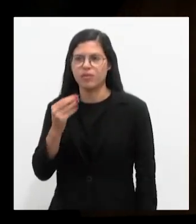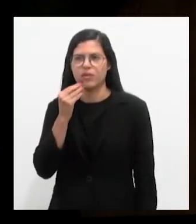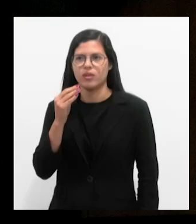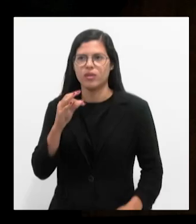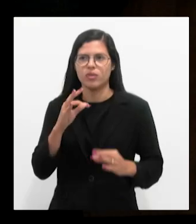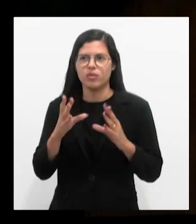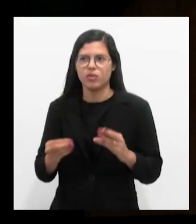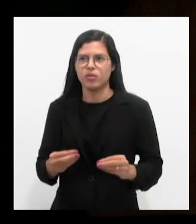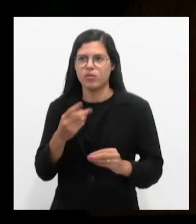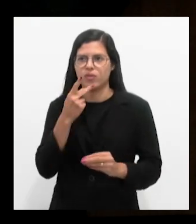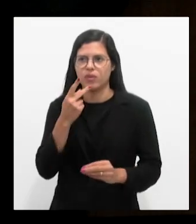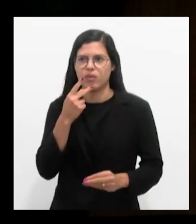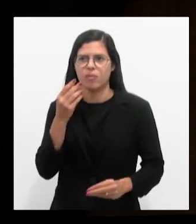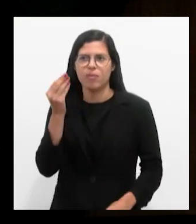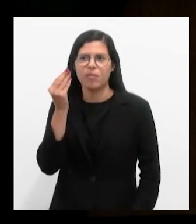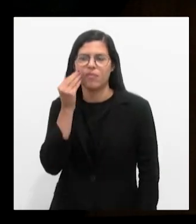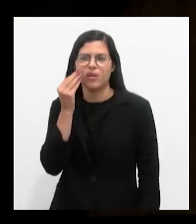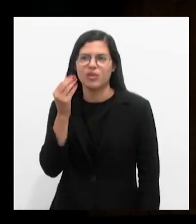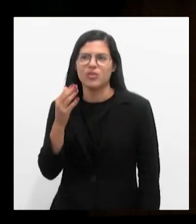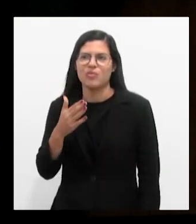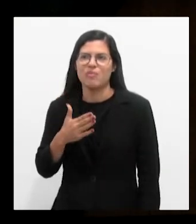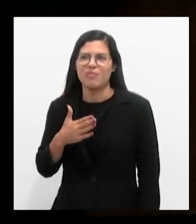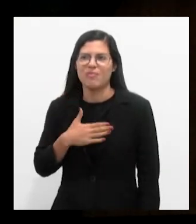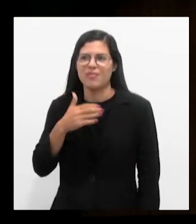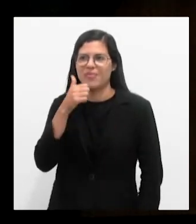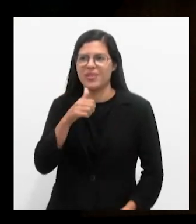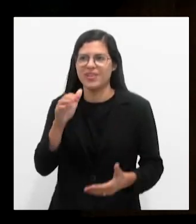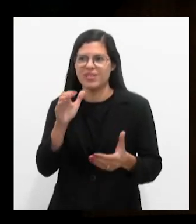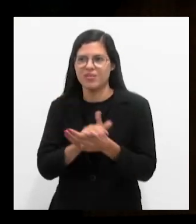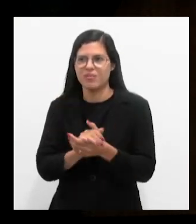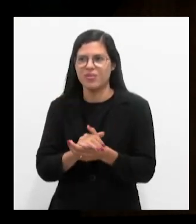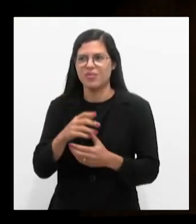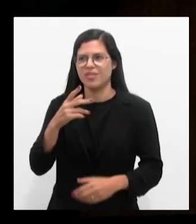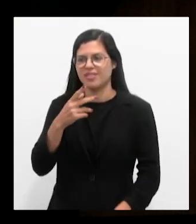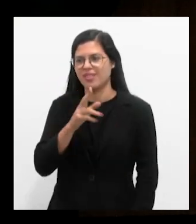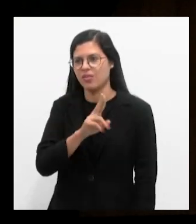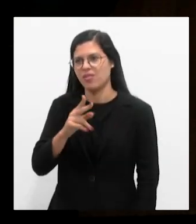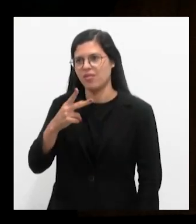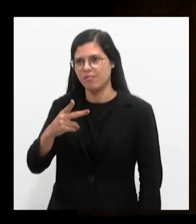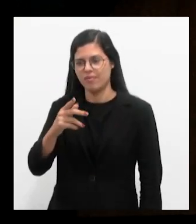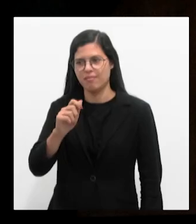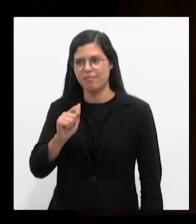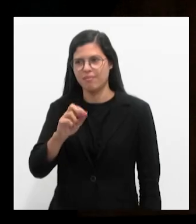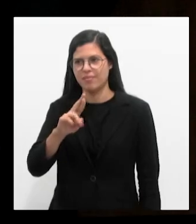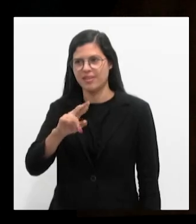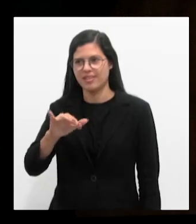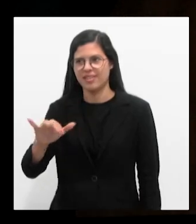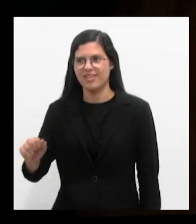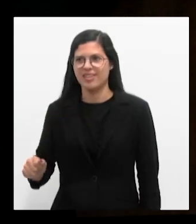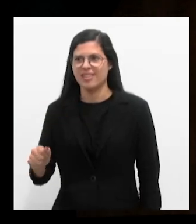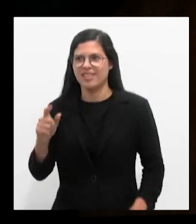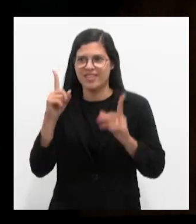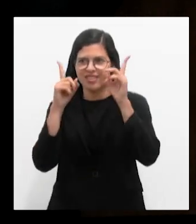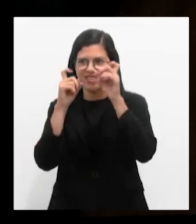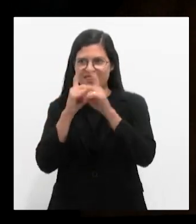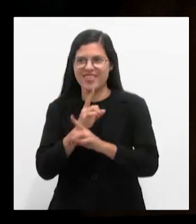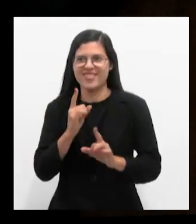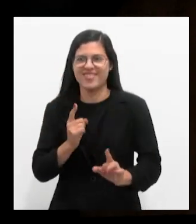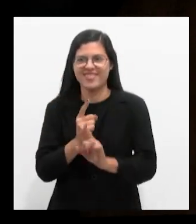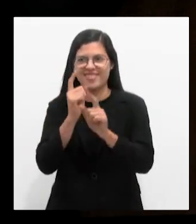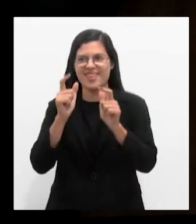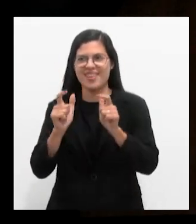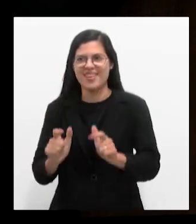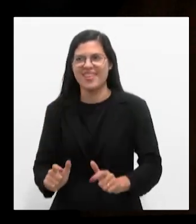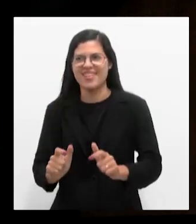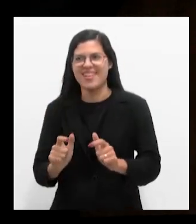fez, então vou fazer também, mandar um beijo para minha esposa, dona Patrícia. Estou numa dificuldade de achar um lugar para jantar hoje, já liguei para